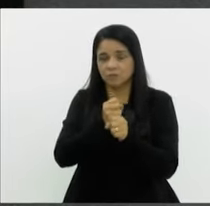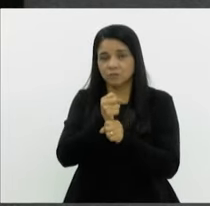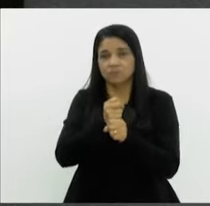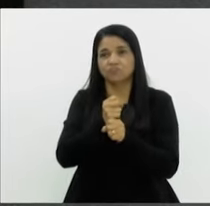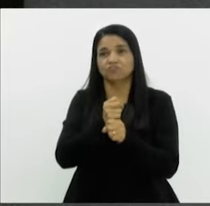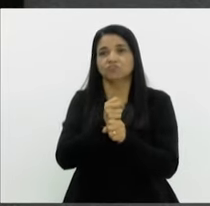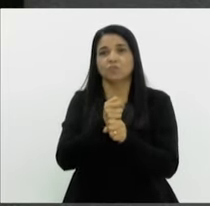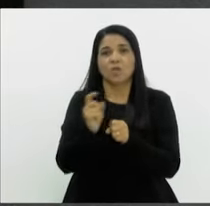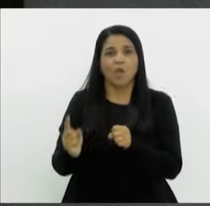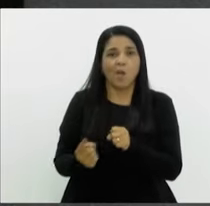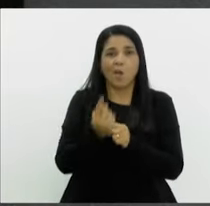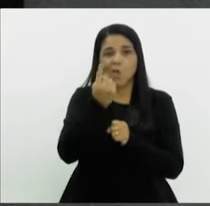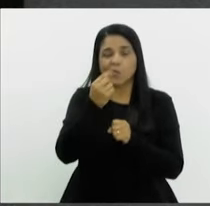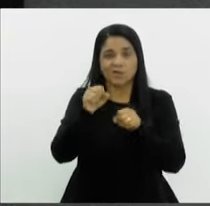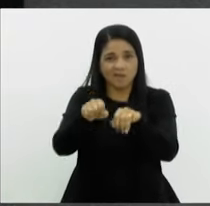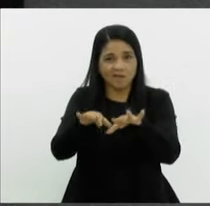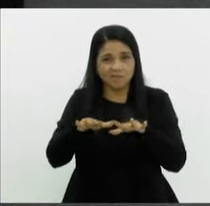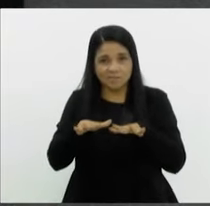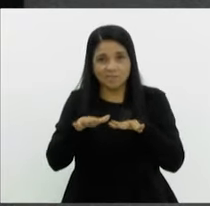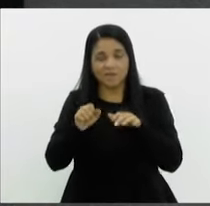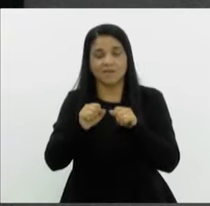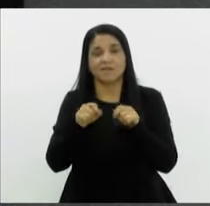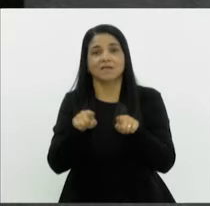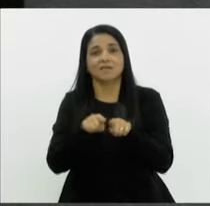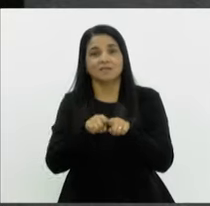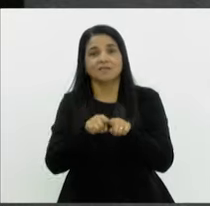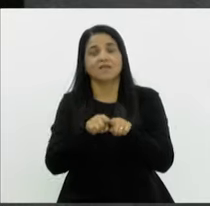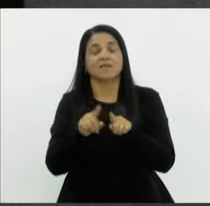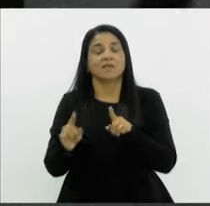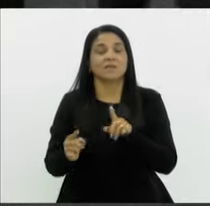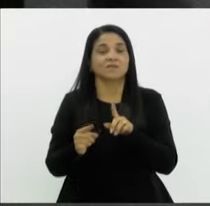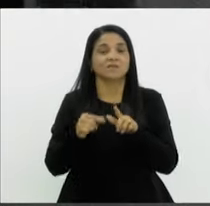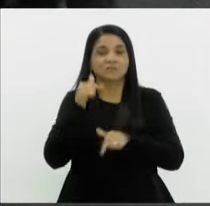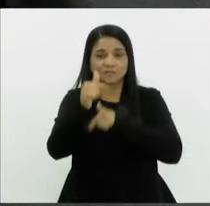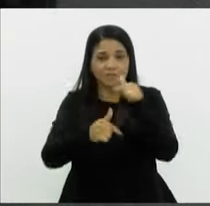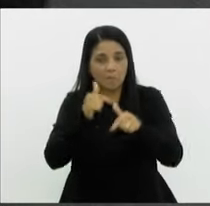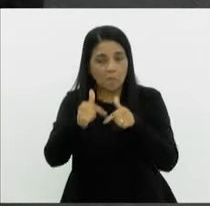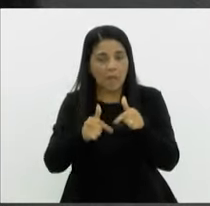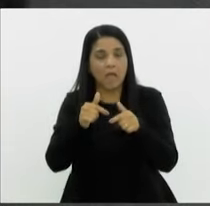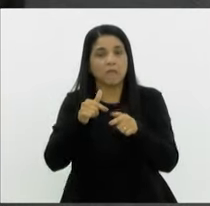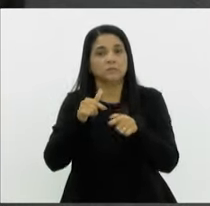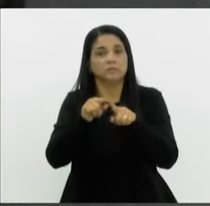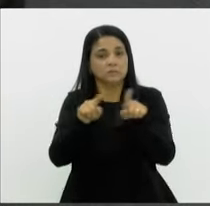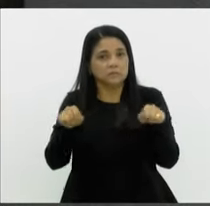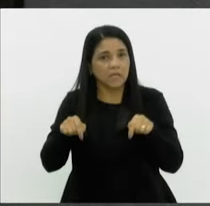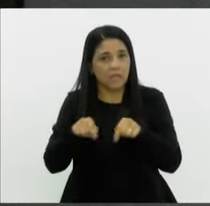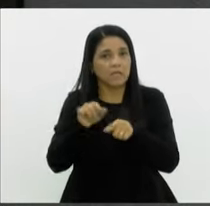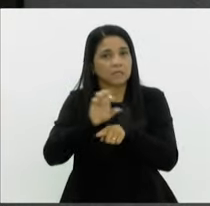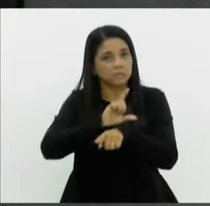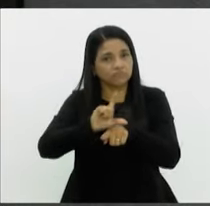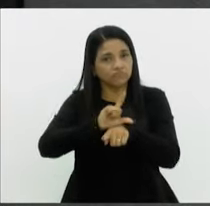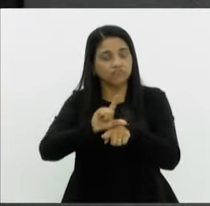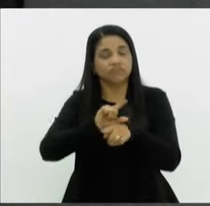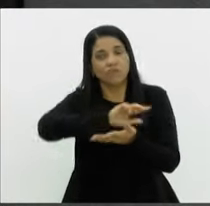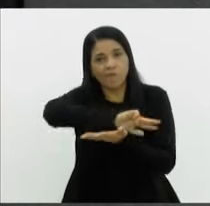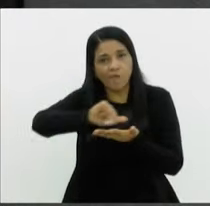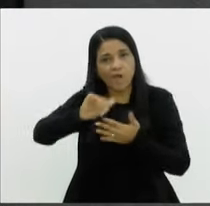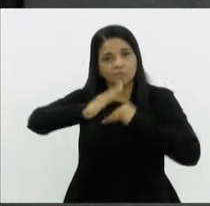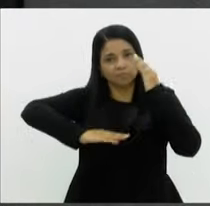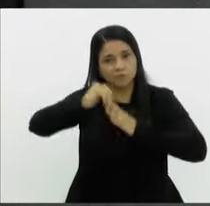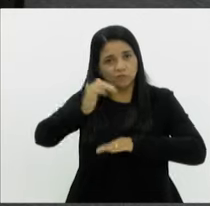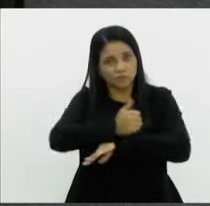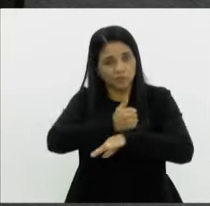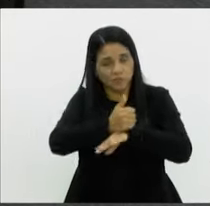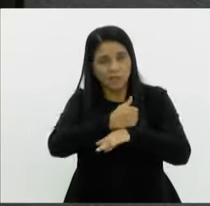única Assembleia Legislativa que dispõe desse serviço no Brasil, de um atendimento multiprofissional, onde temos